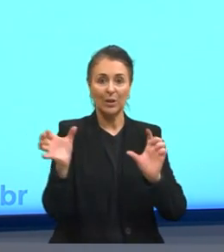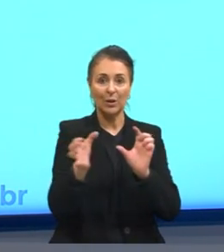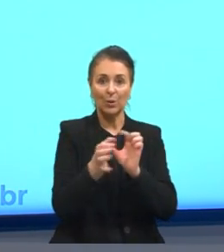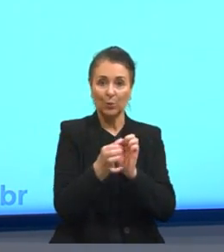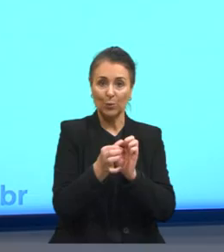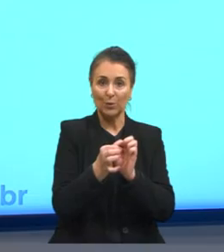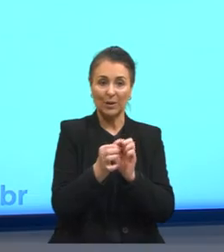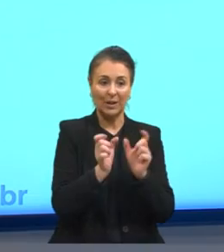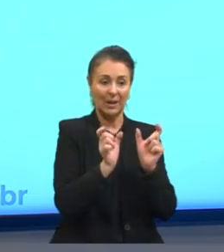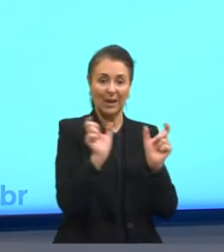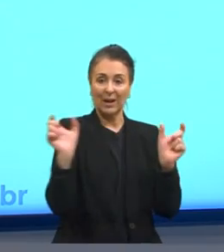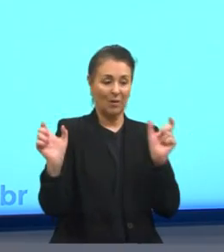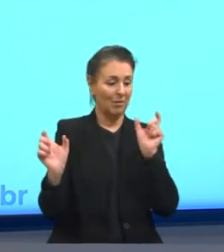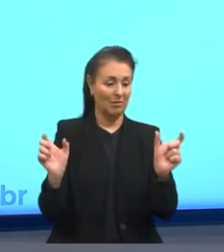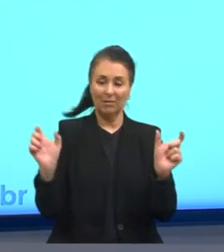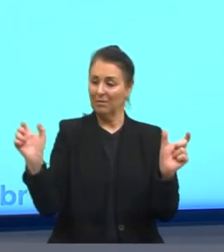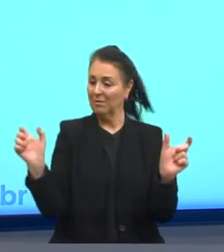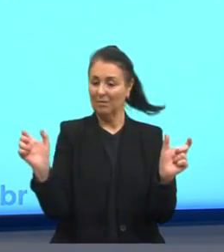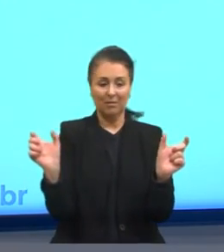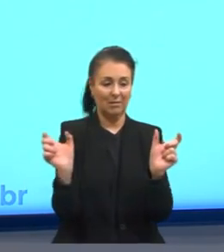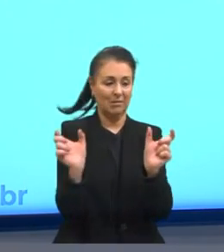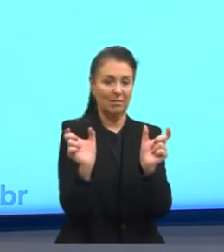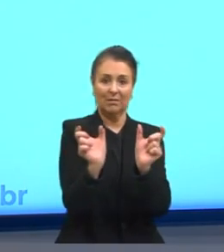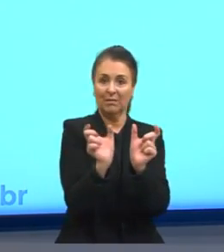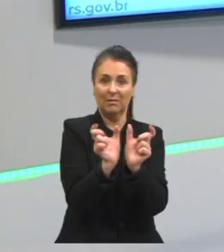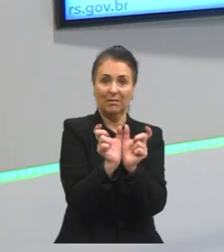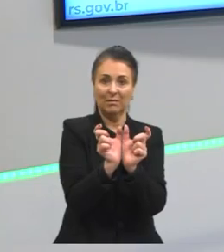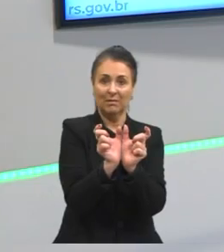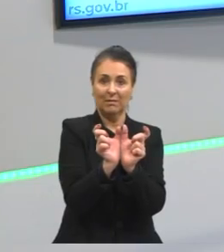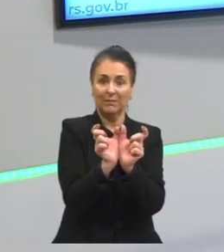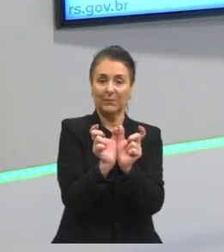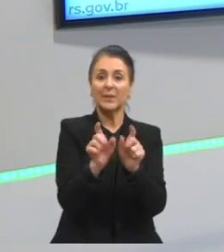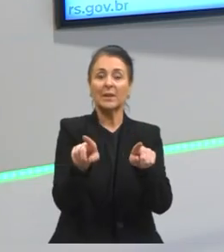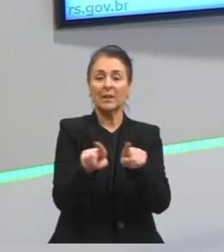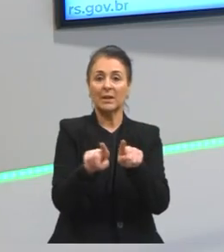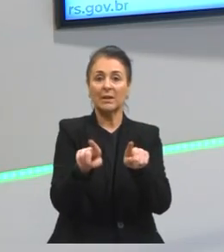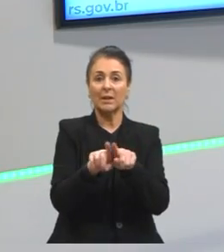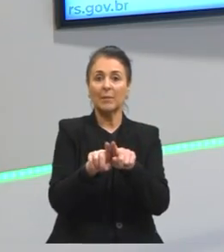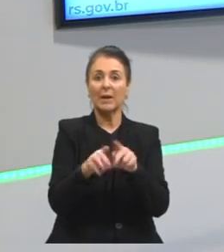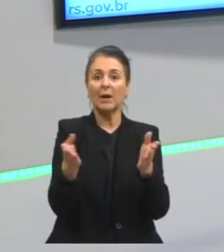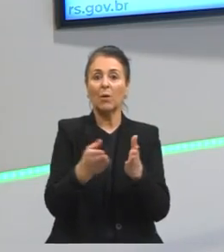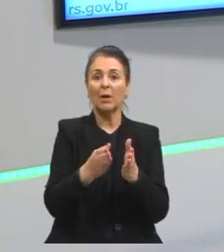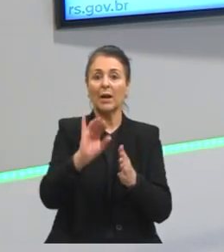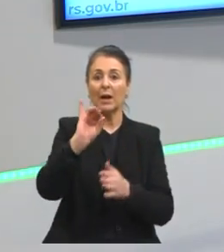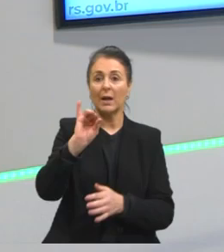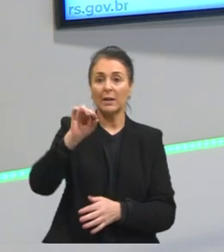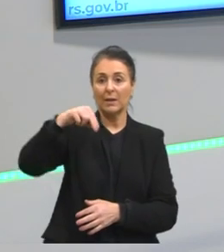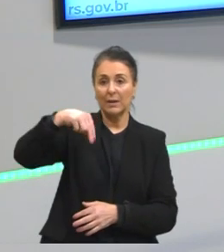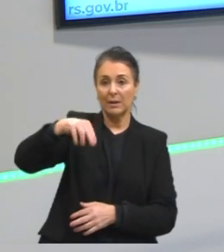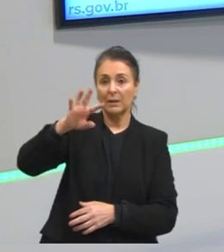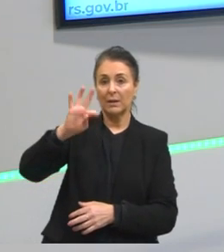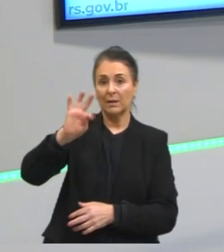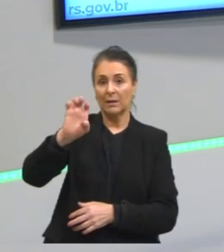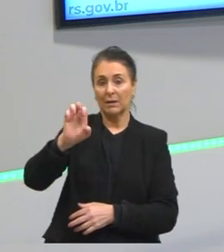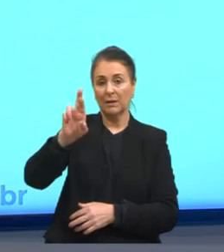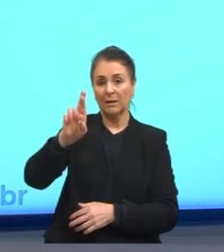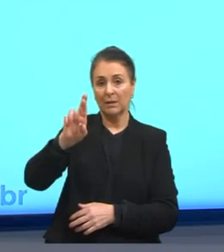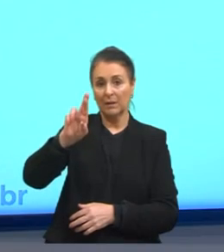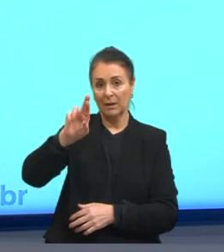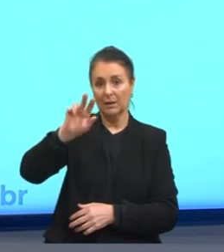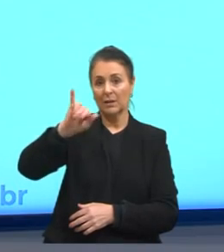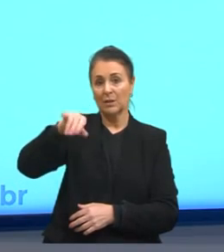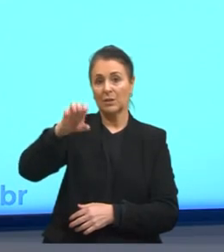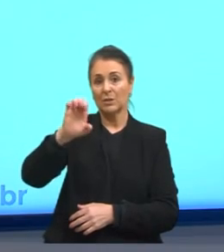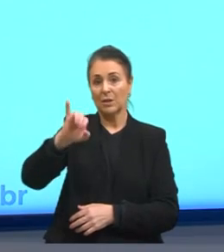essas duas orações. E, por fim, as nossas interjeições, que são a